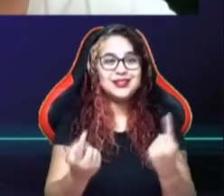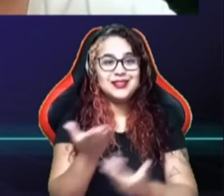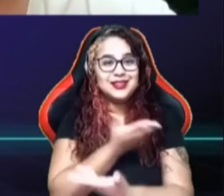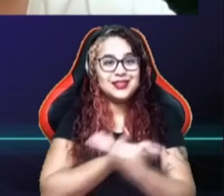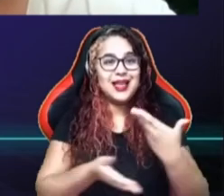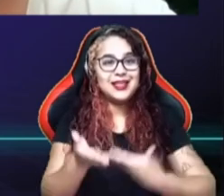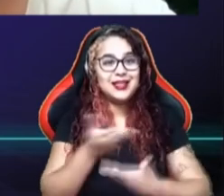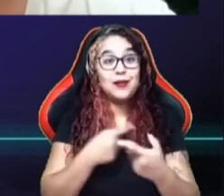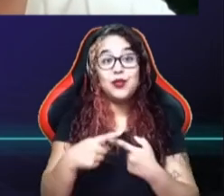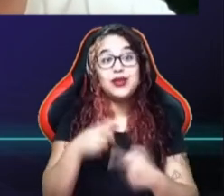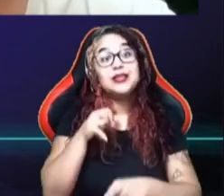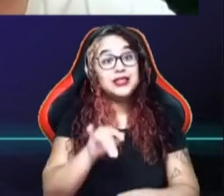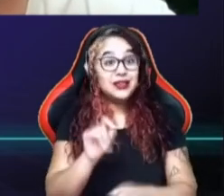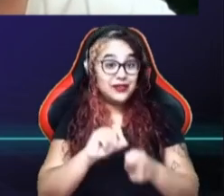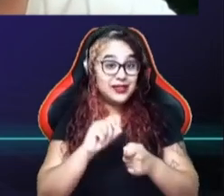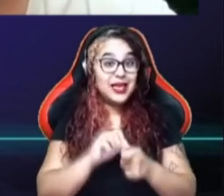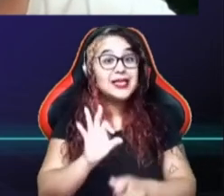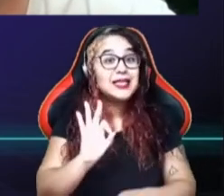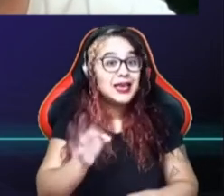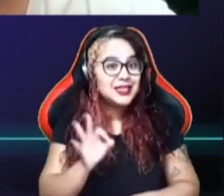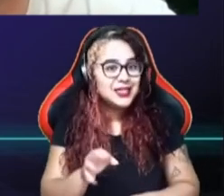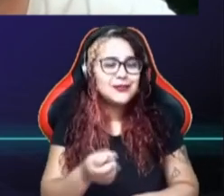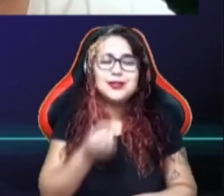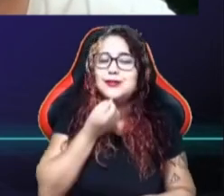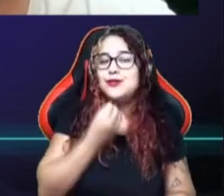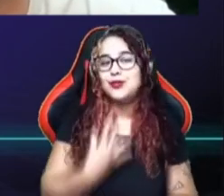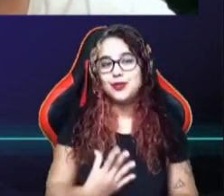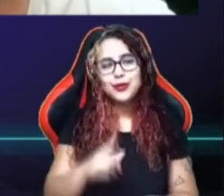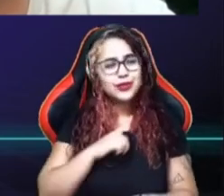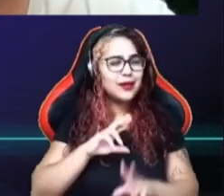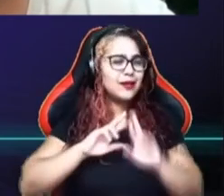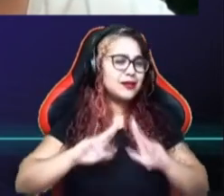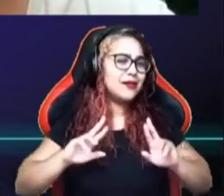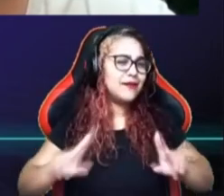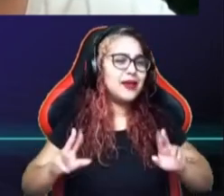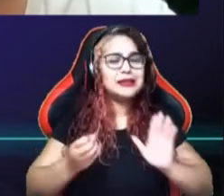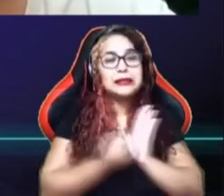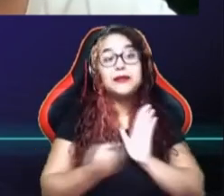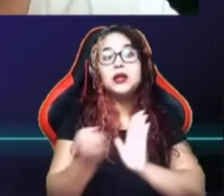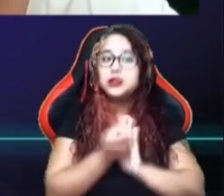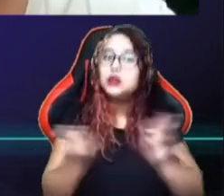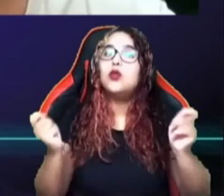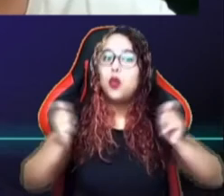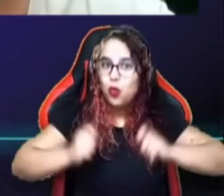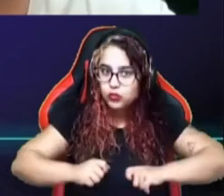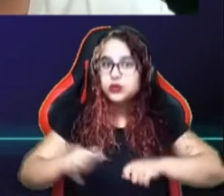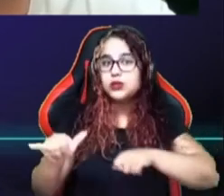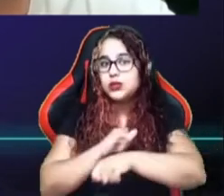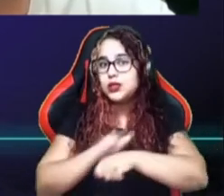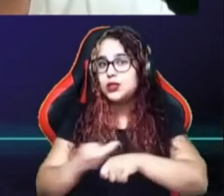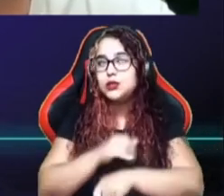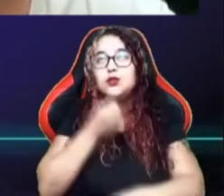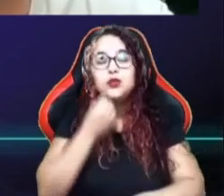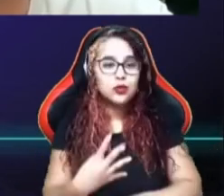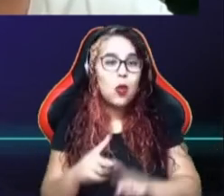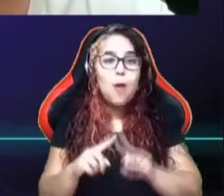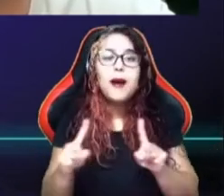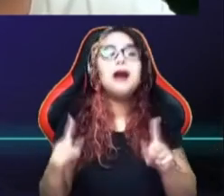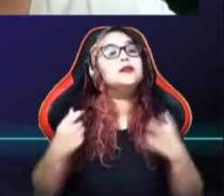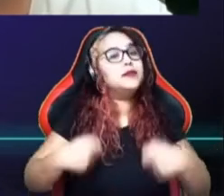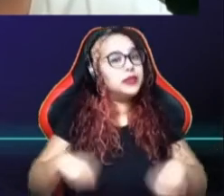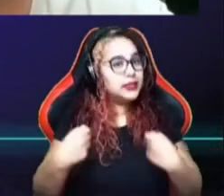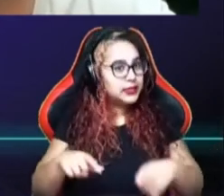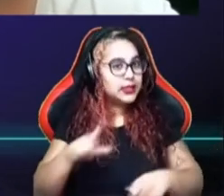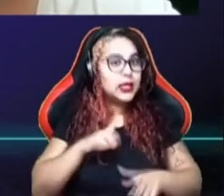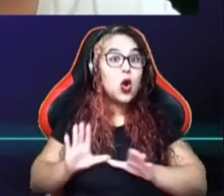certeza vai ser muito legal, e a gente tem várias marcas que conseguiram fazer isso. Mas tem que ser um trabalho aí a quatro mãos junto